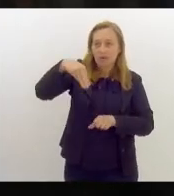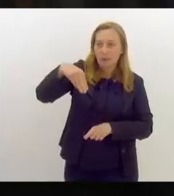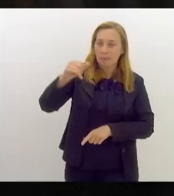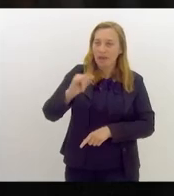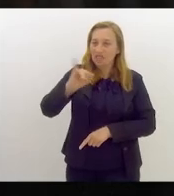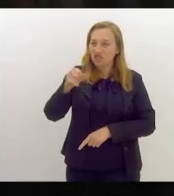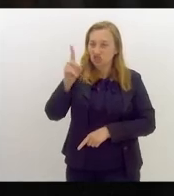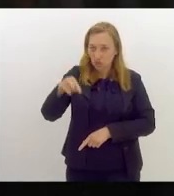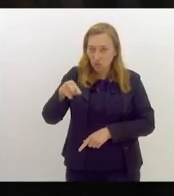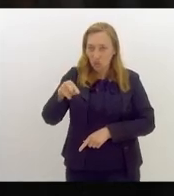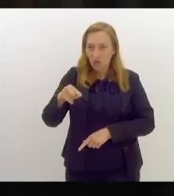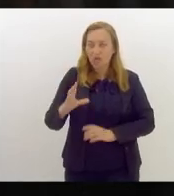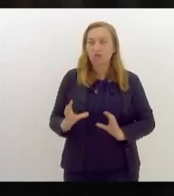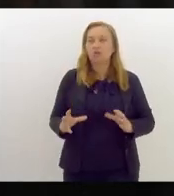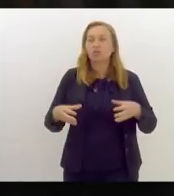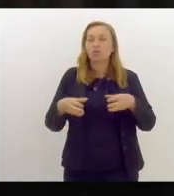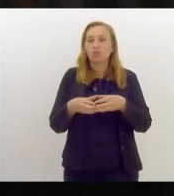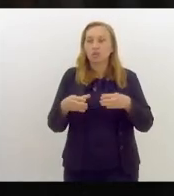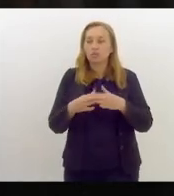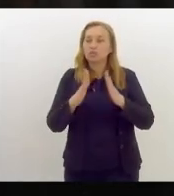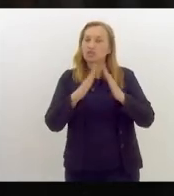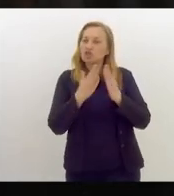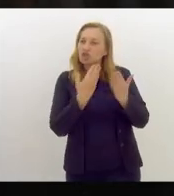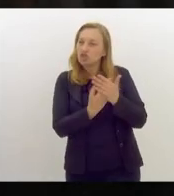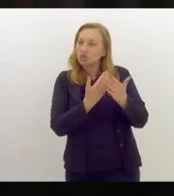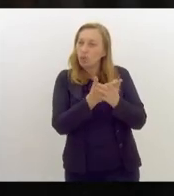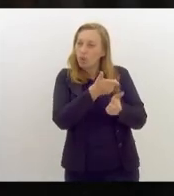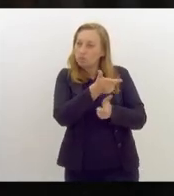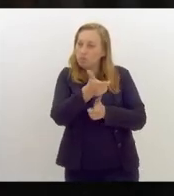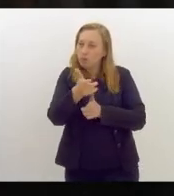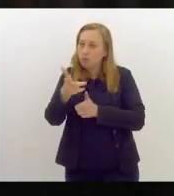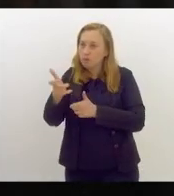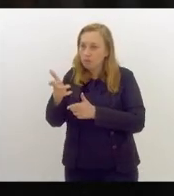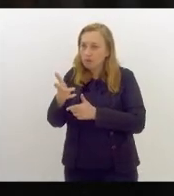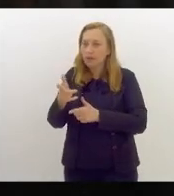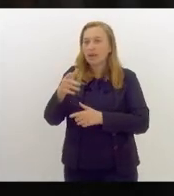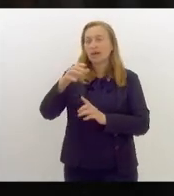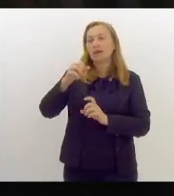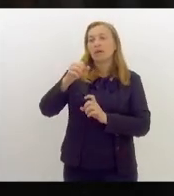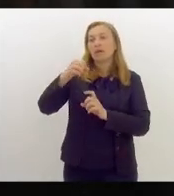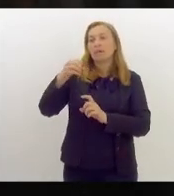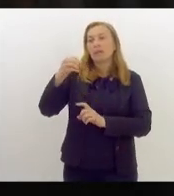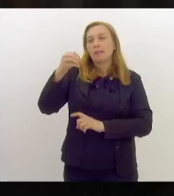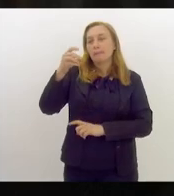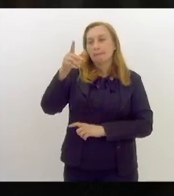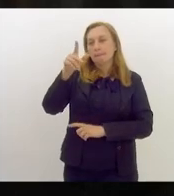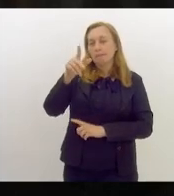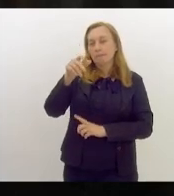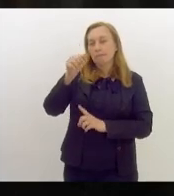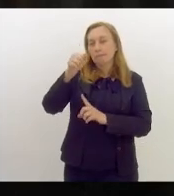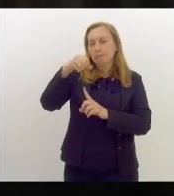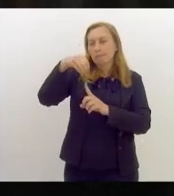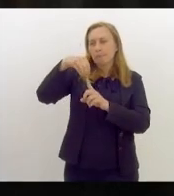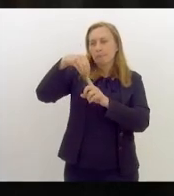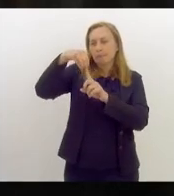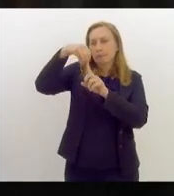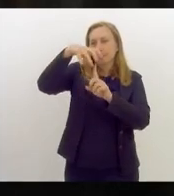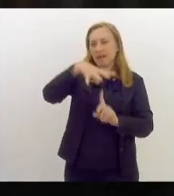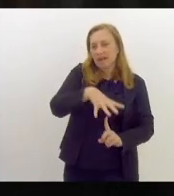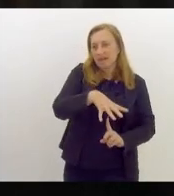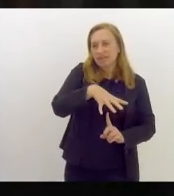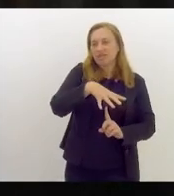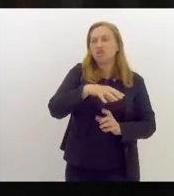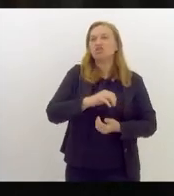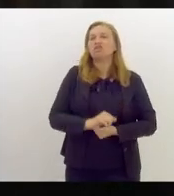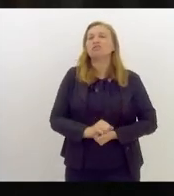servindo no grupo escola de artilharia na brigada de infantaria paraquedista fazendo o curso de estado maior o curso